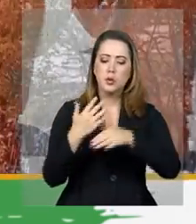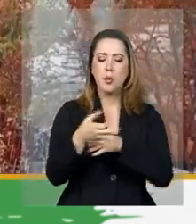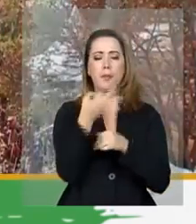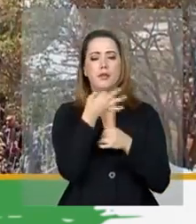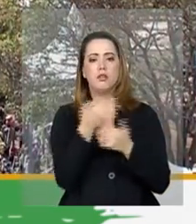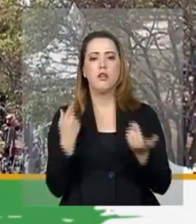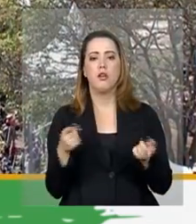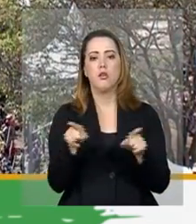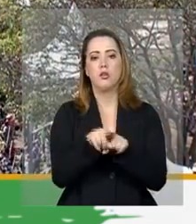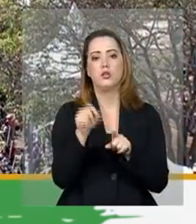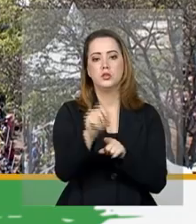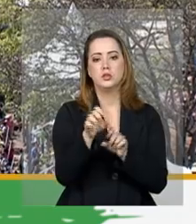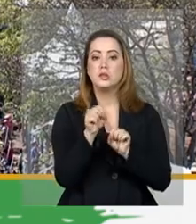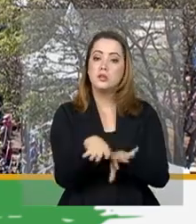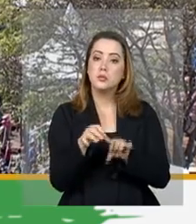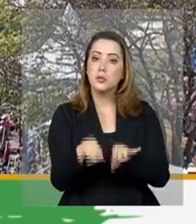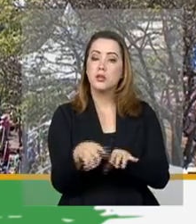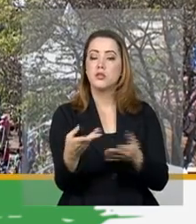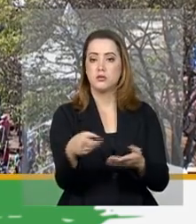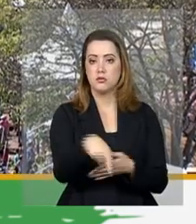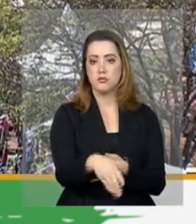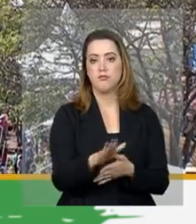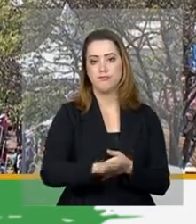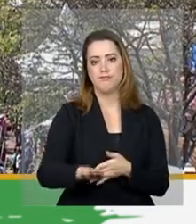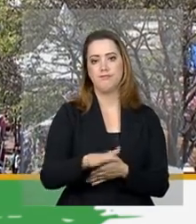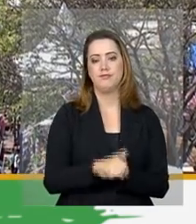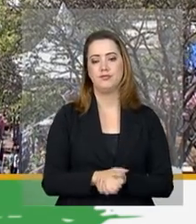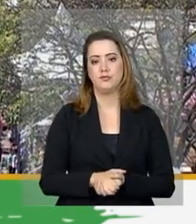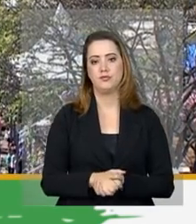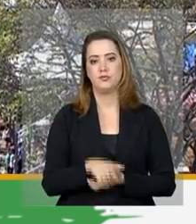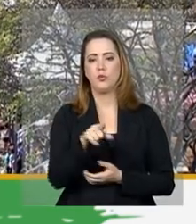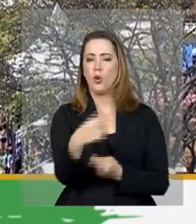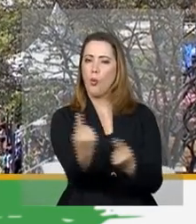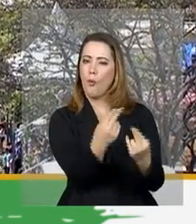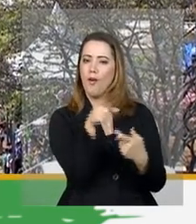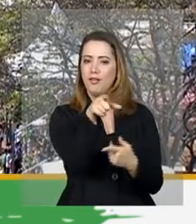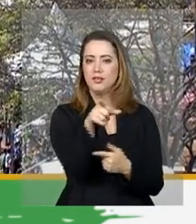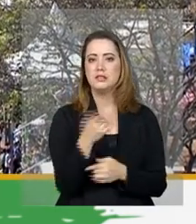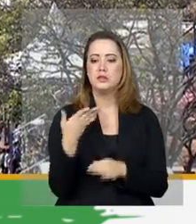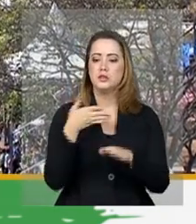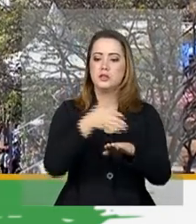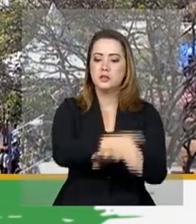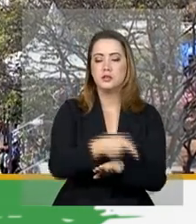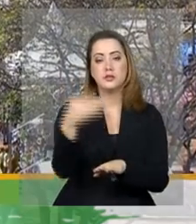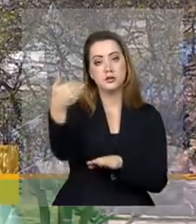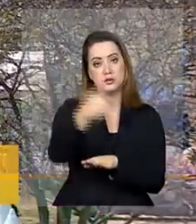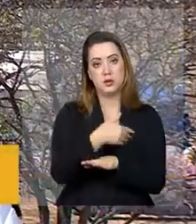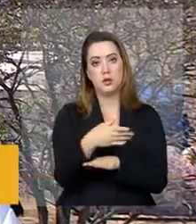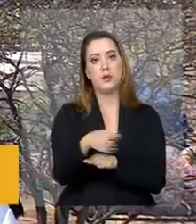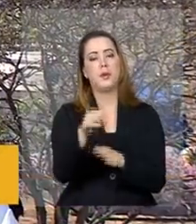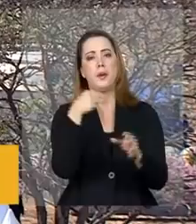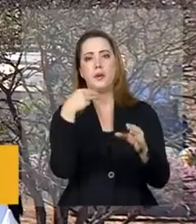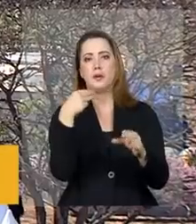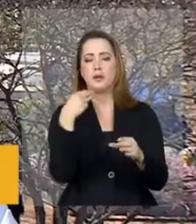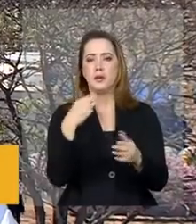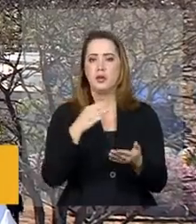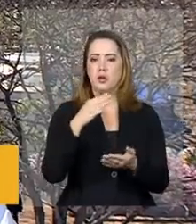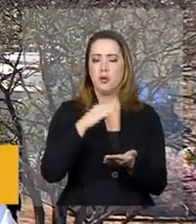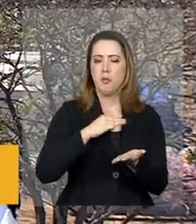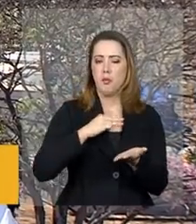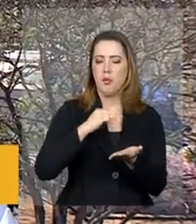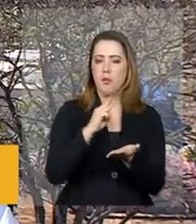a questão de educação mesmo, né? Faça como o Luciano, participe com a gente, mande a sua mensagem pelo WhatsApp